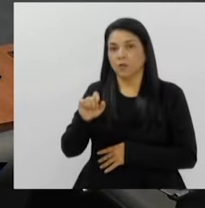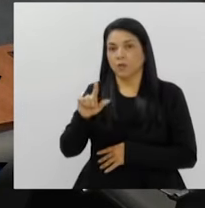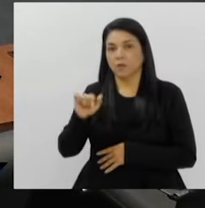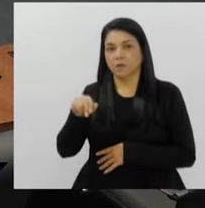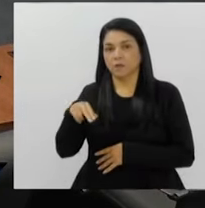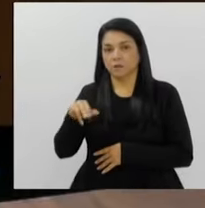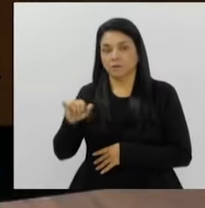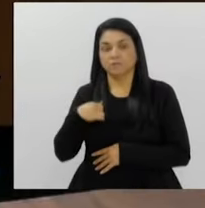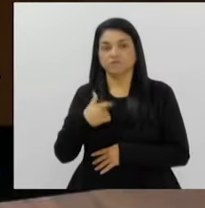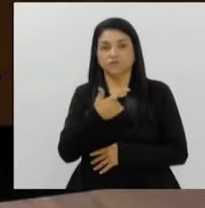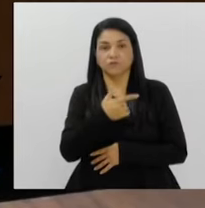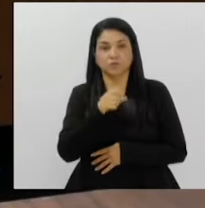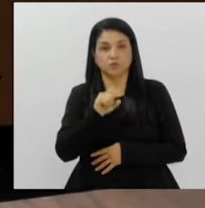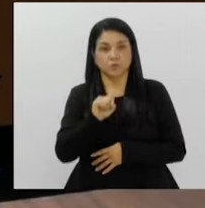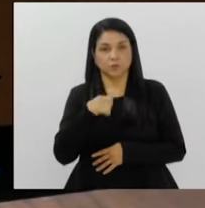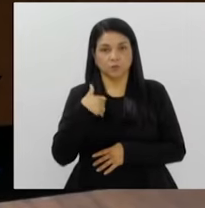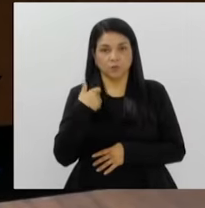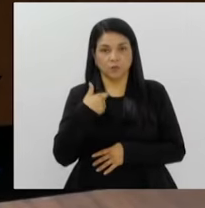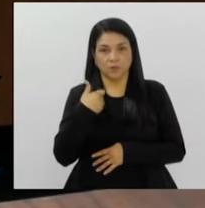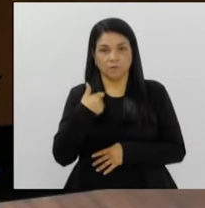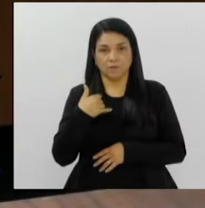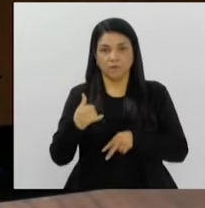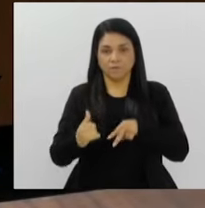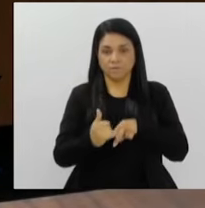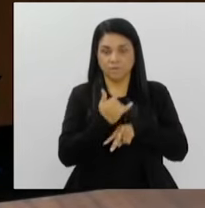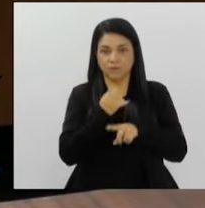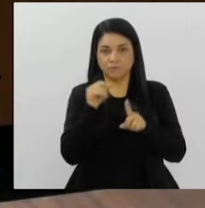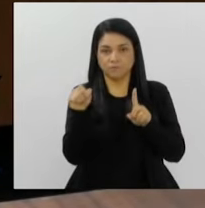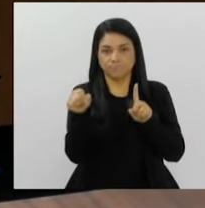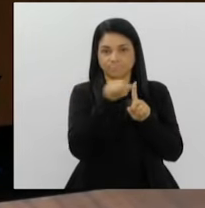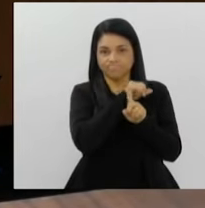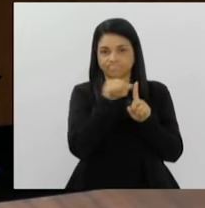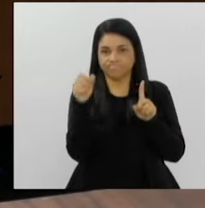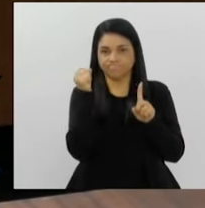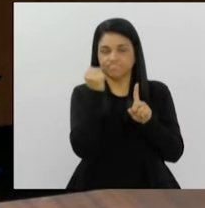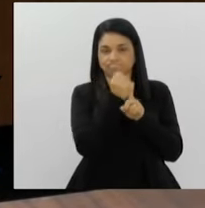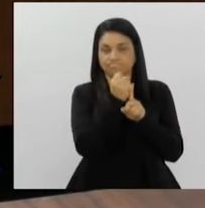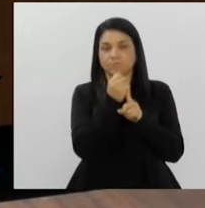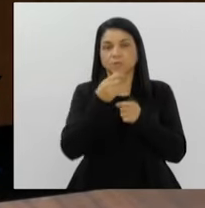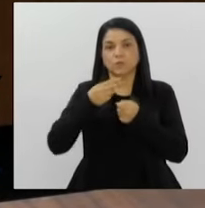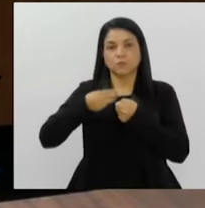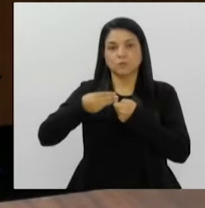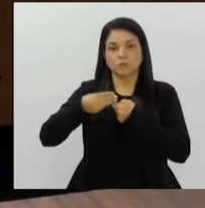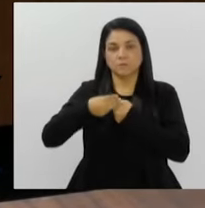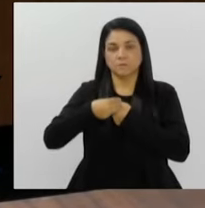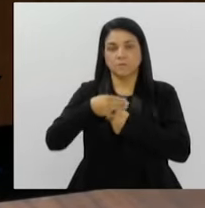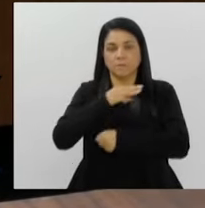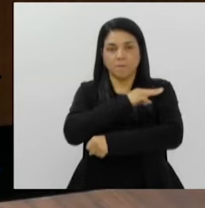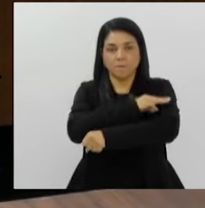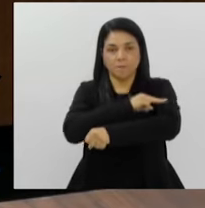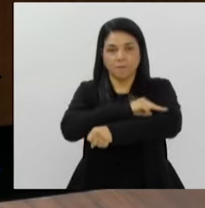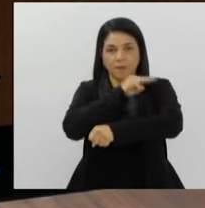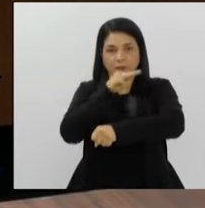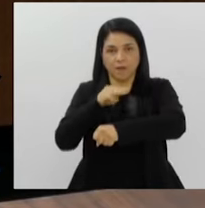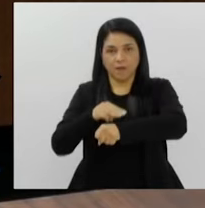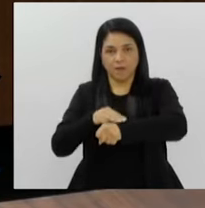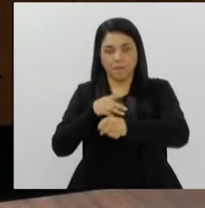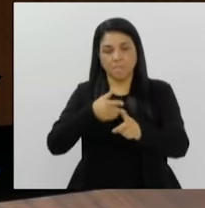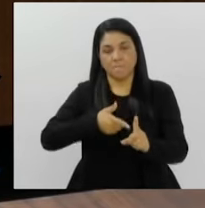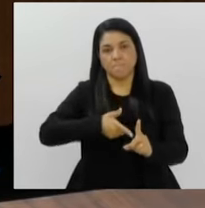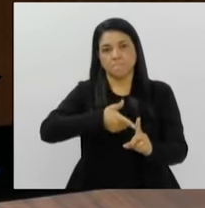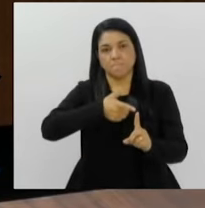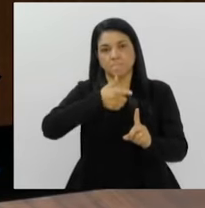28 anos, foi vítima de feminicídio lá no município de Macaé, sendo